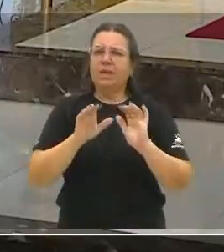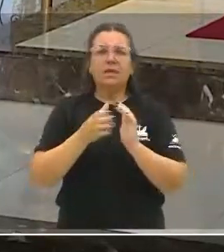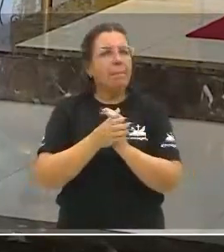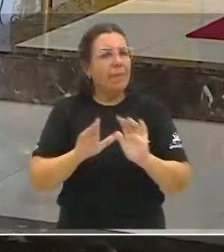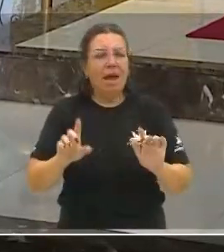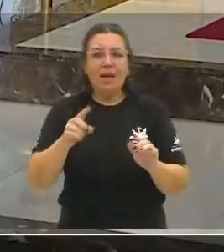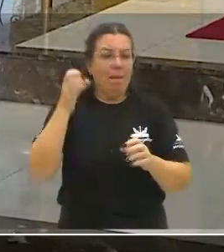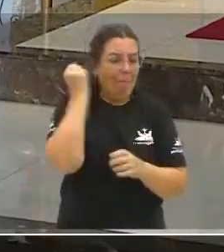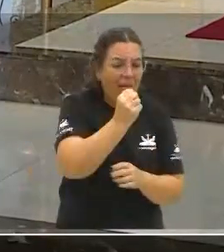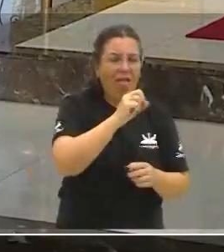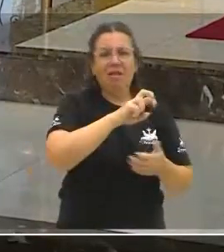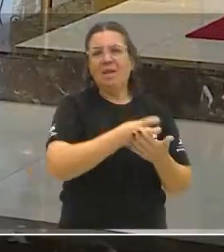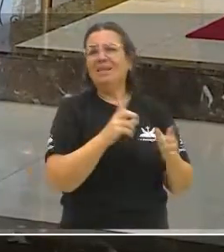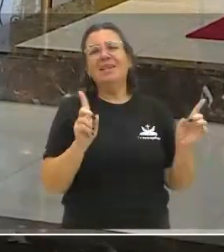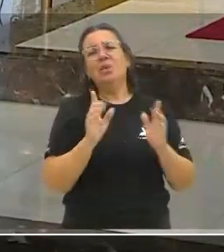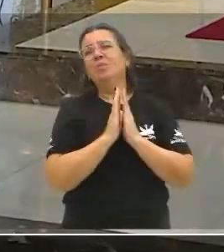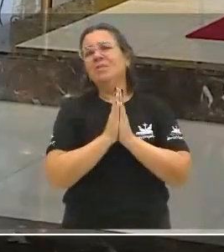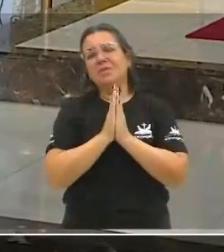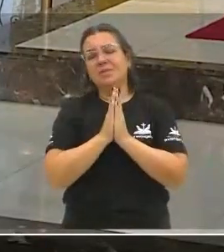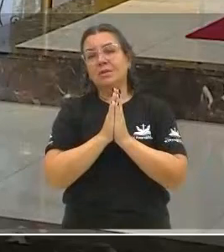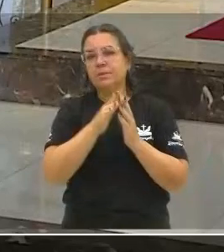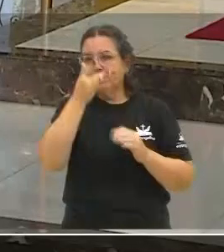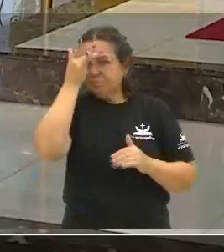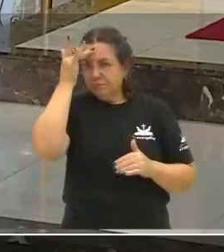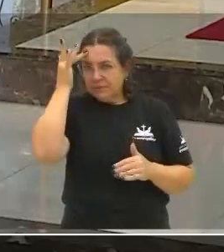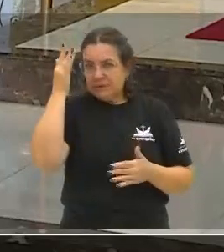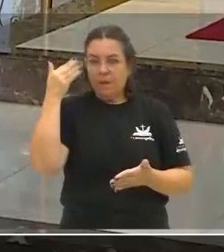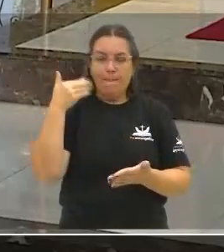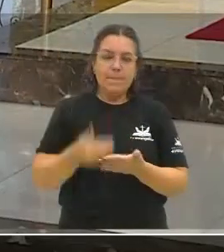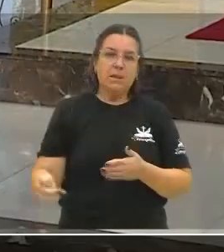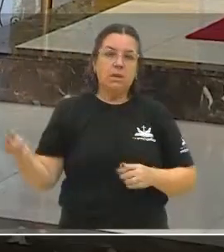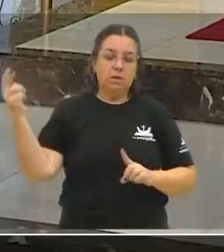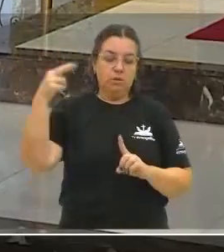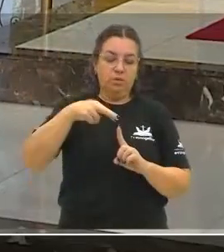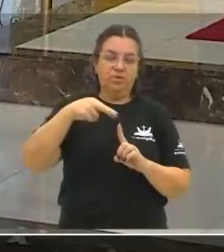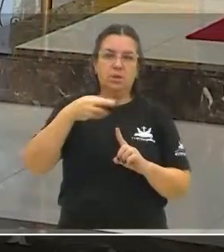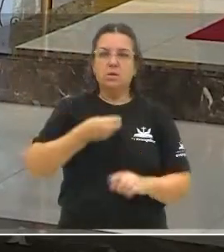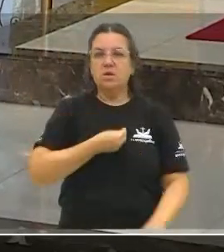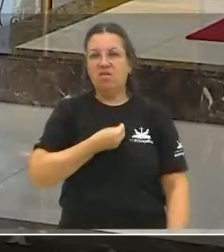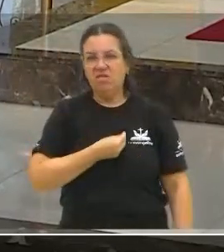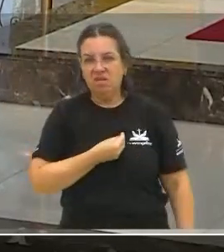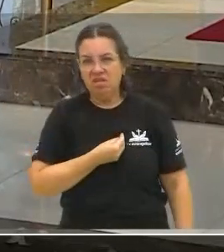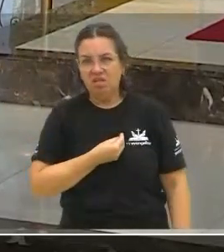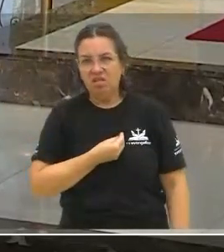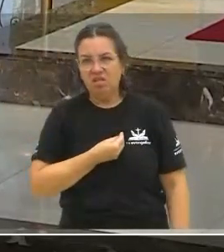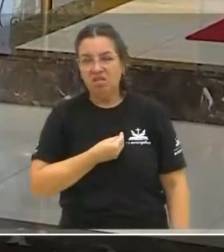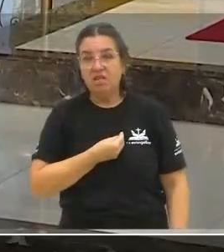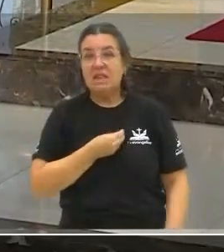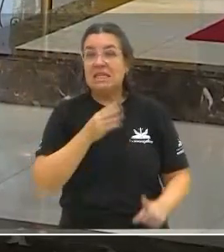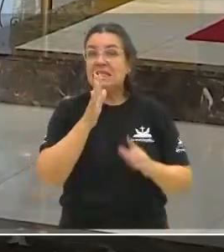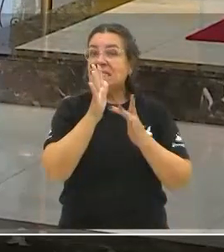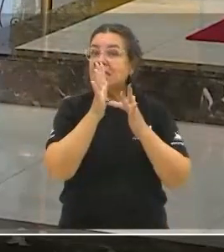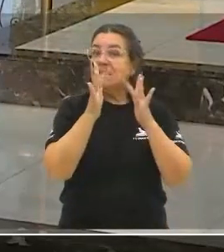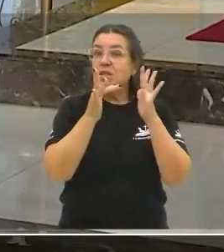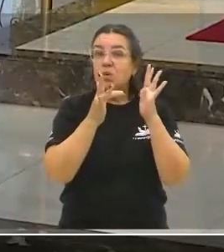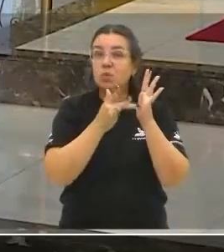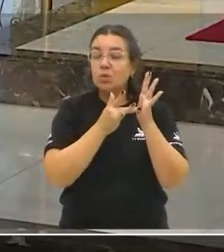Mas o ser humano está perdendo a referência da luz, a referência de